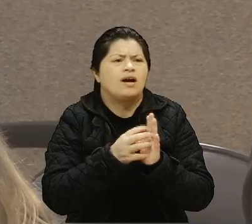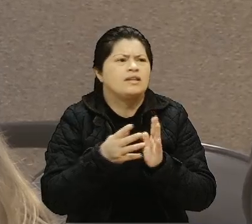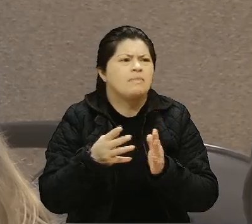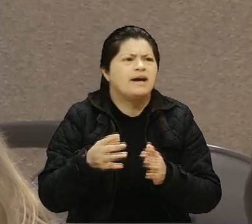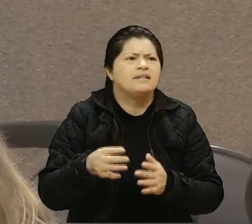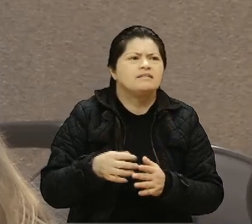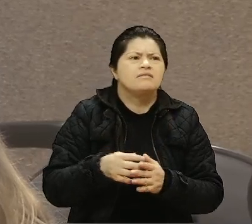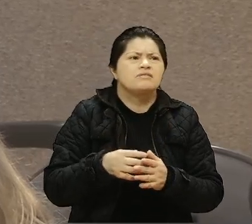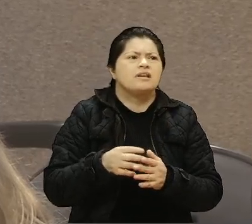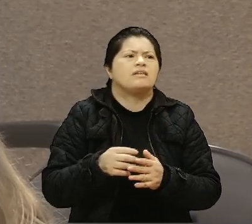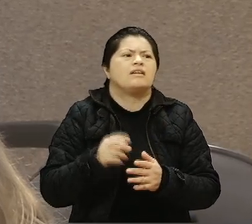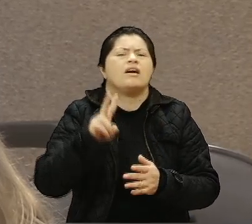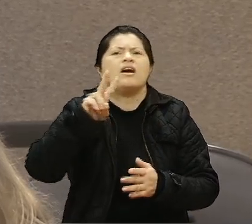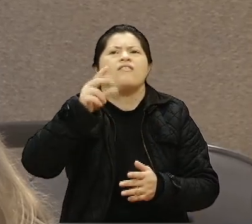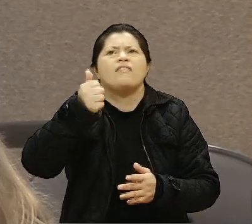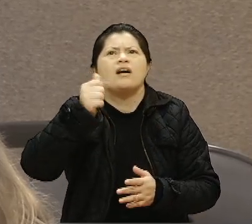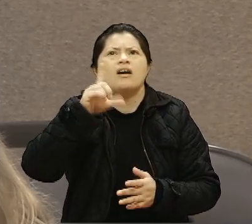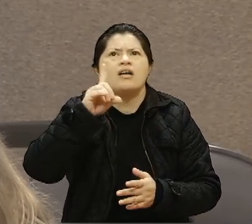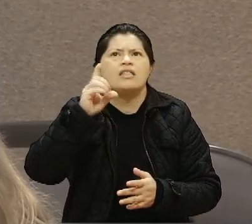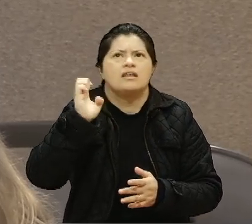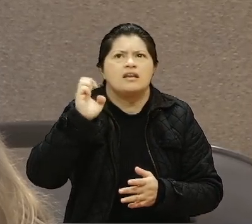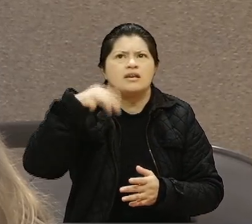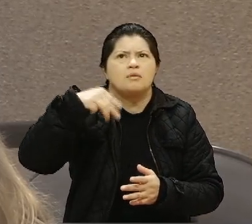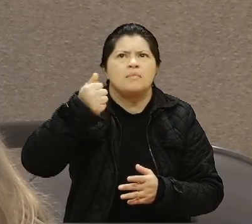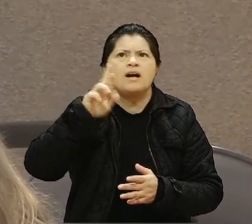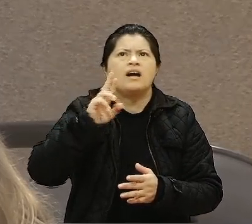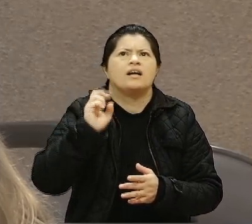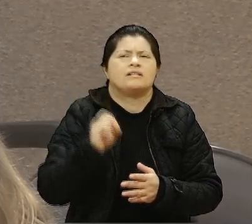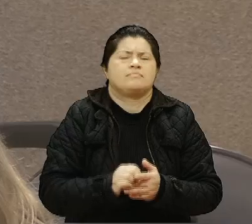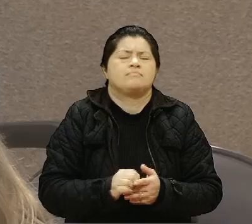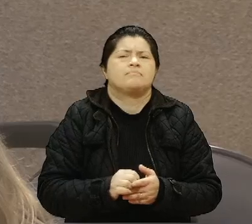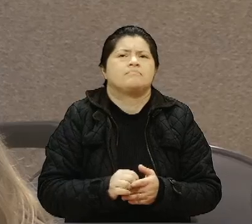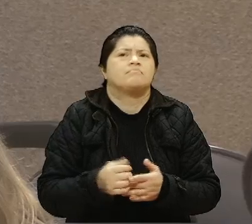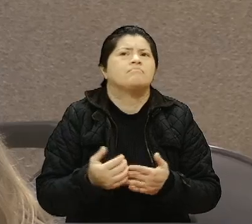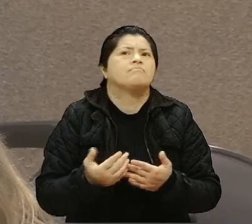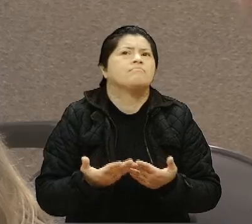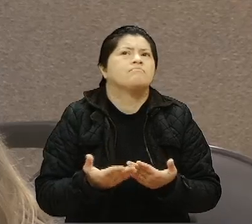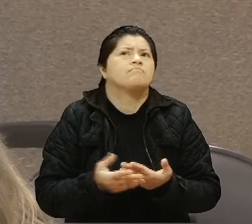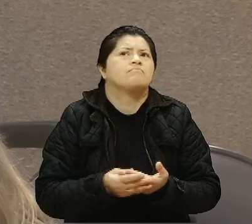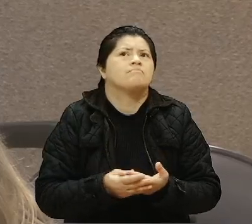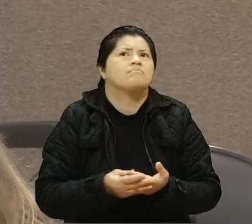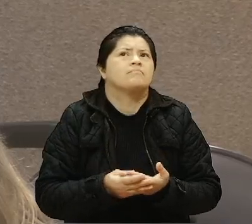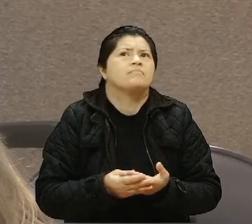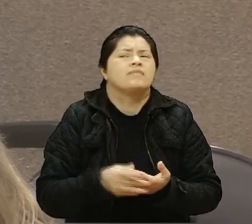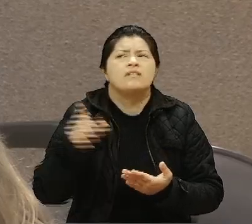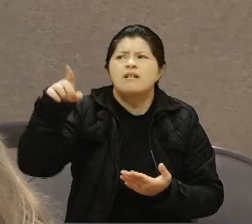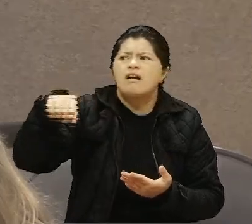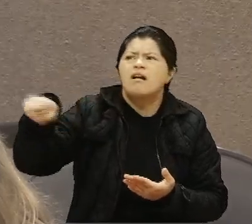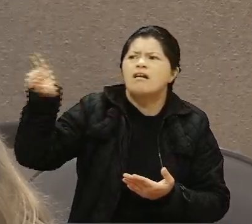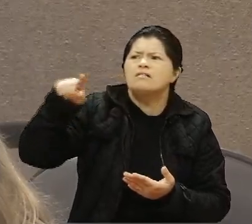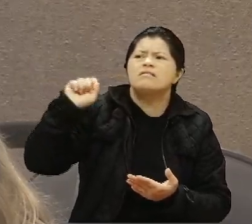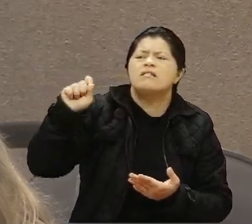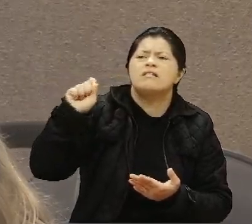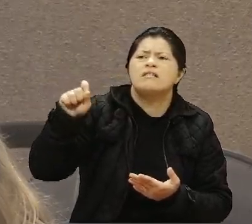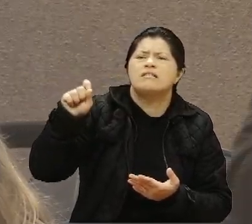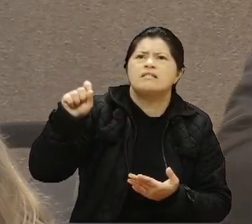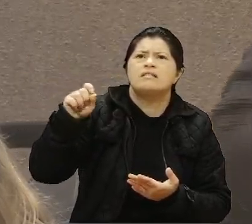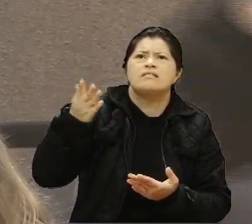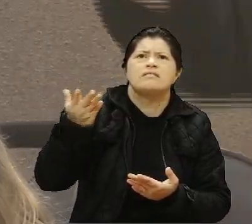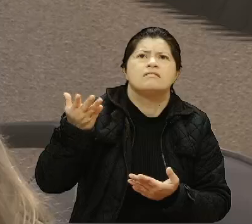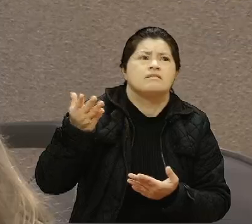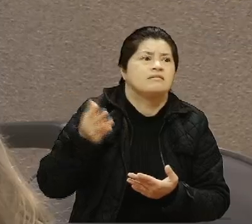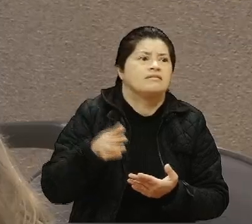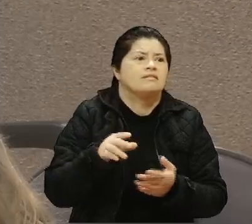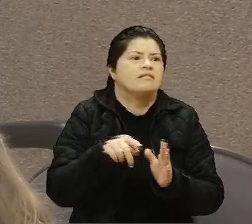Quem está nos acompanhando, dê um Google e pesquise o histórico do Valdemar Costa Neto. Vocês aí, dê um Google aí.